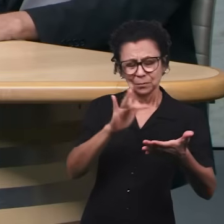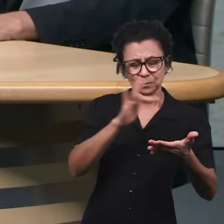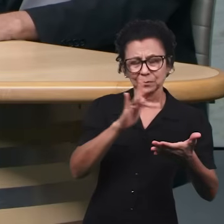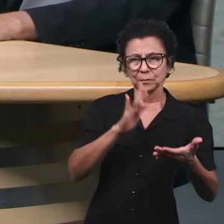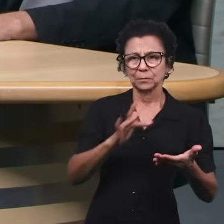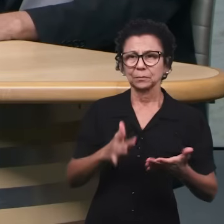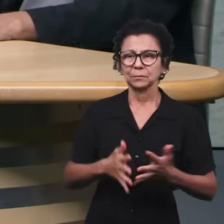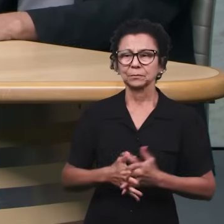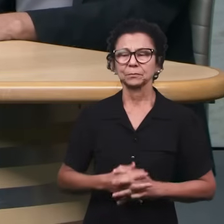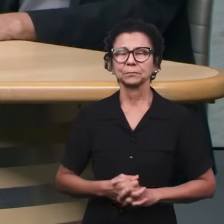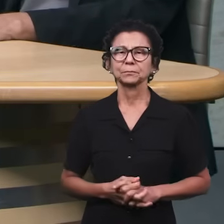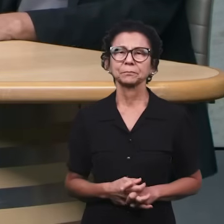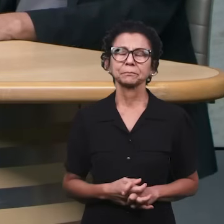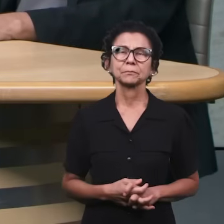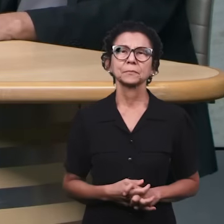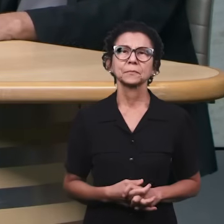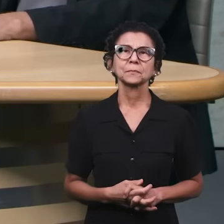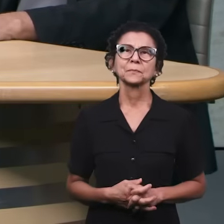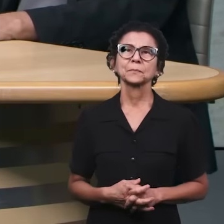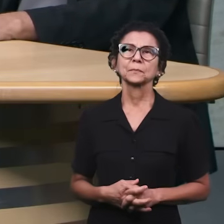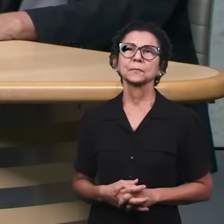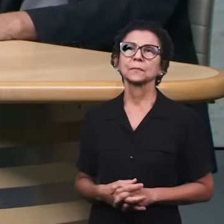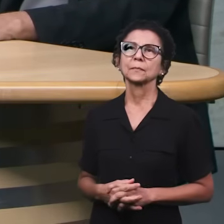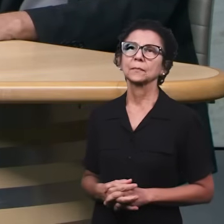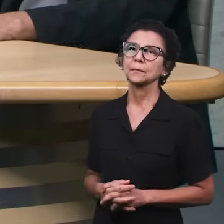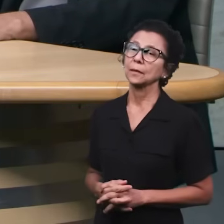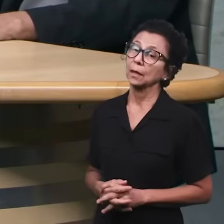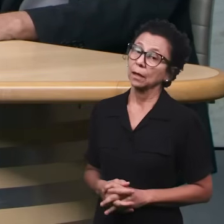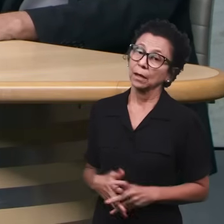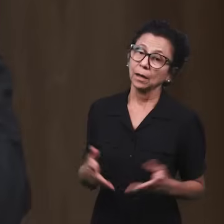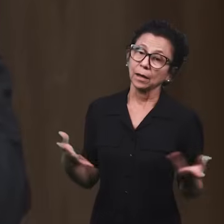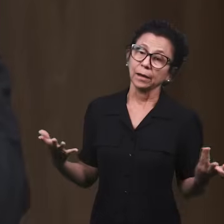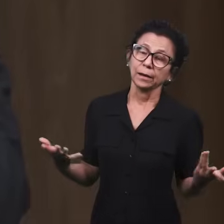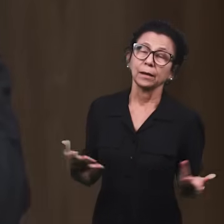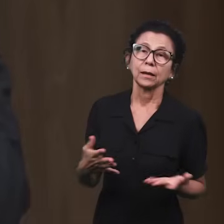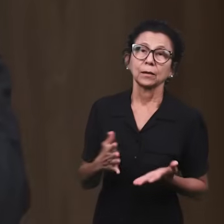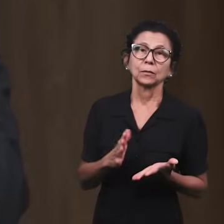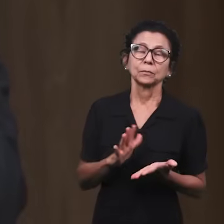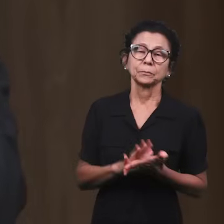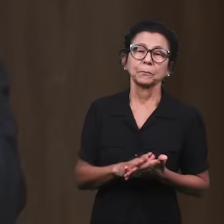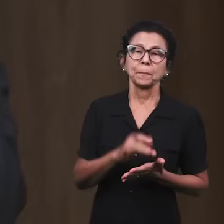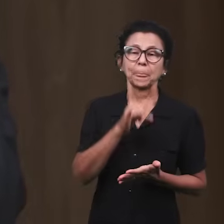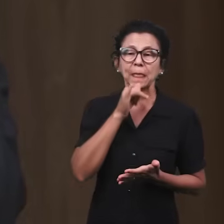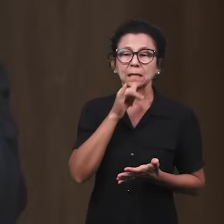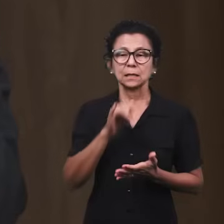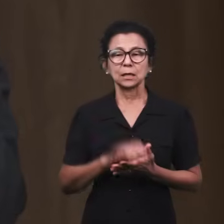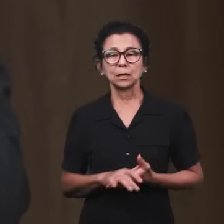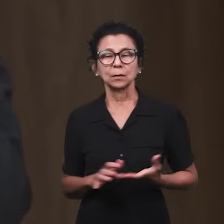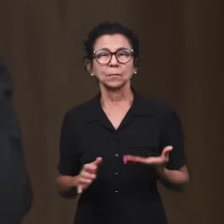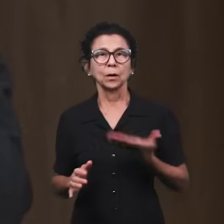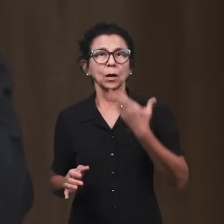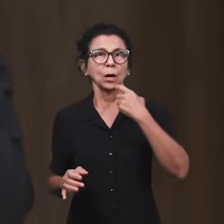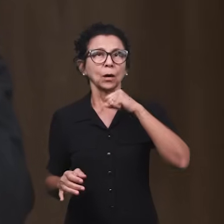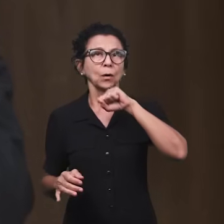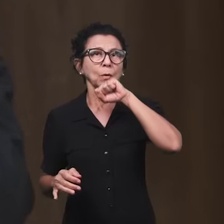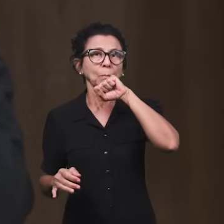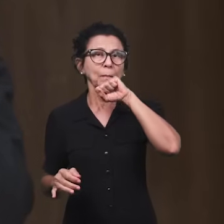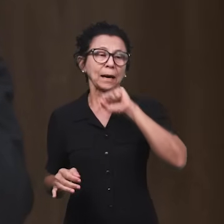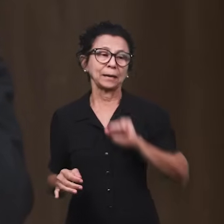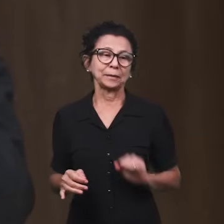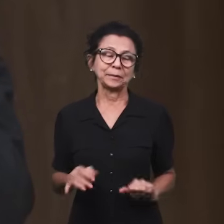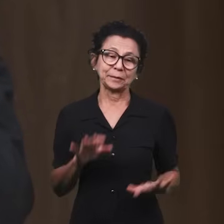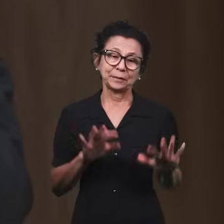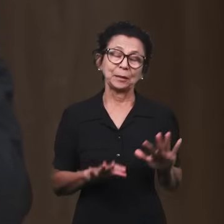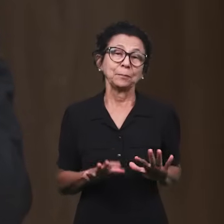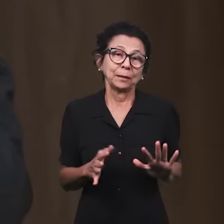importante buscar também. Esse exemplo que você deu, acho que no dia a dia acontece mais ou menos assim, né? O filho quer falar com o pai, aí vai depender muito do temperamento